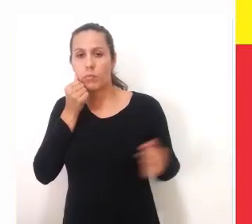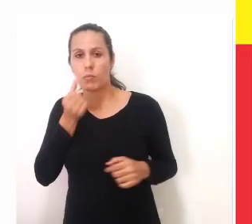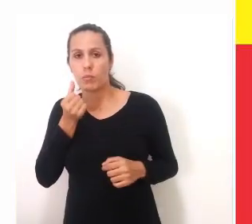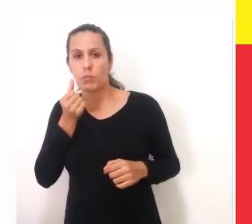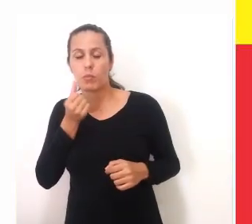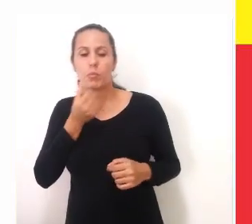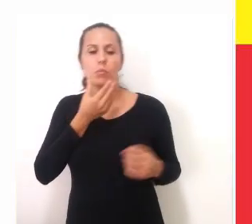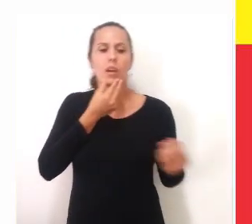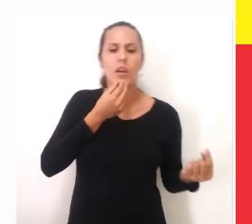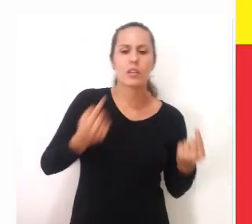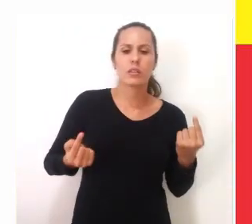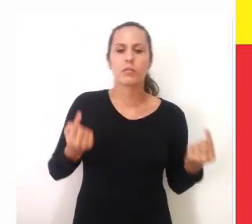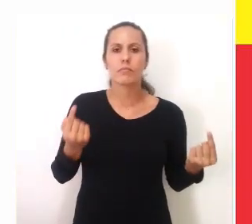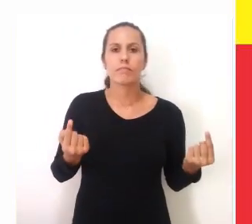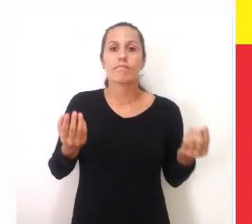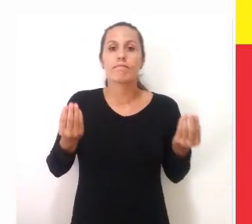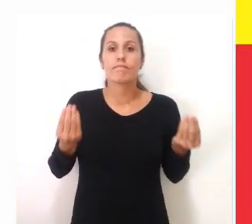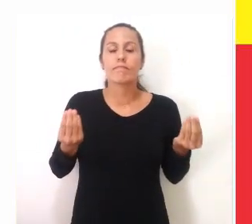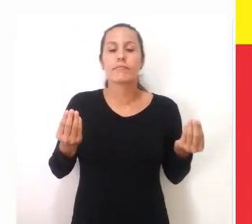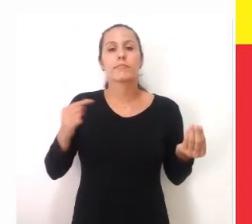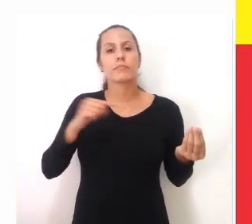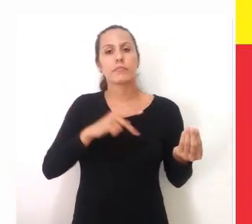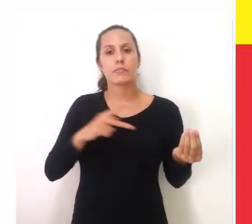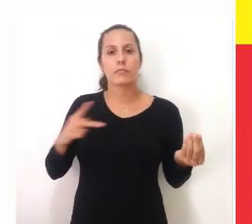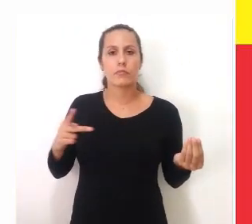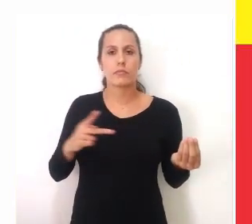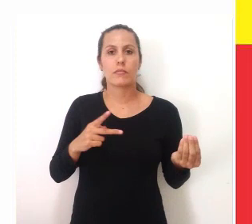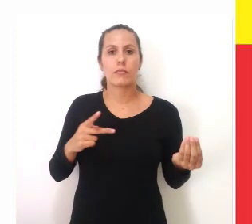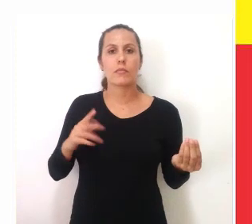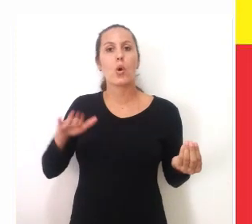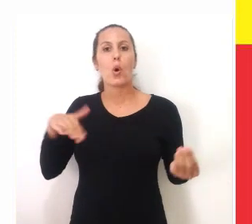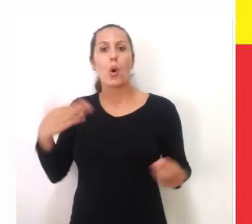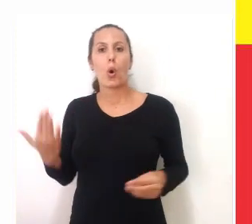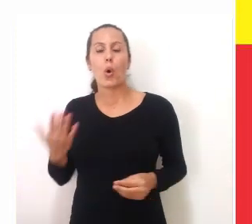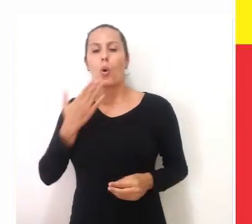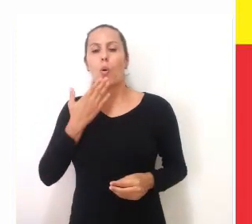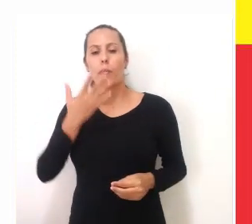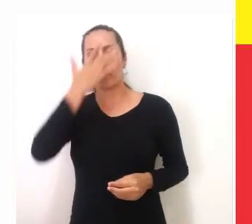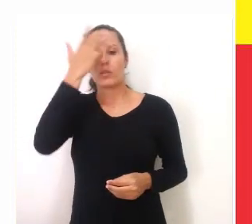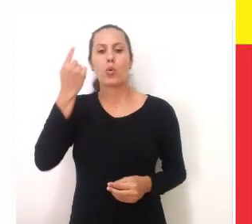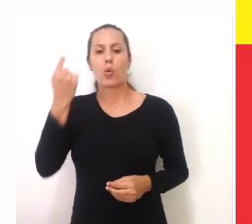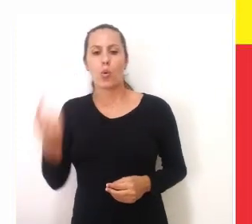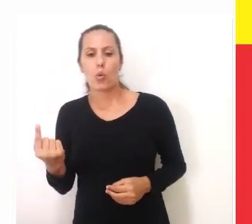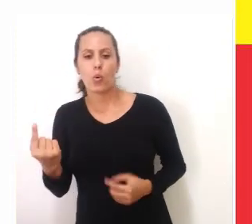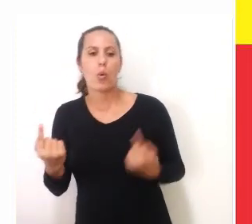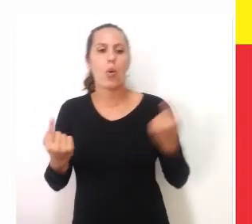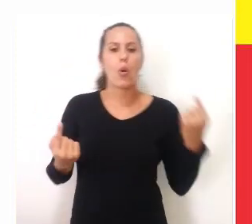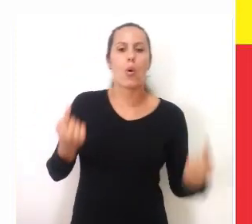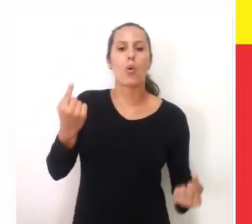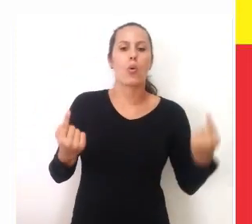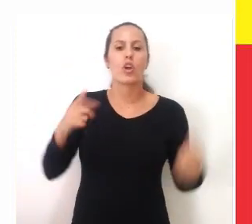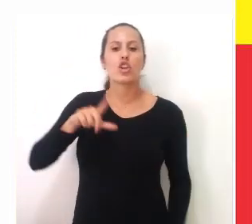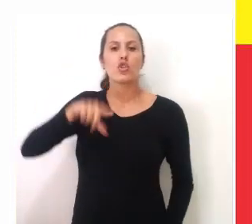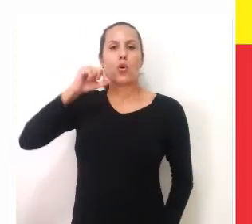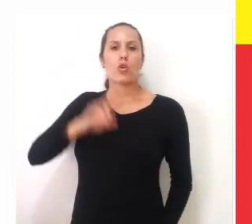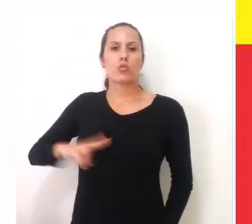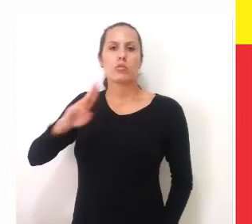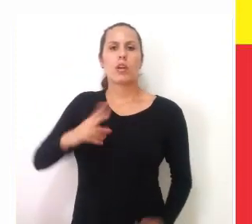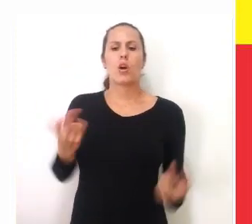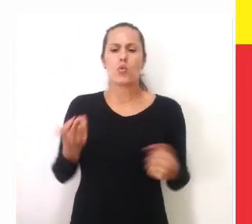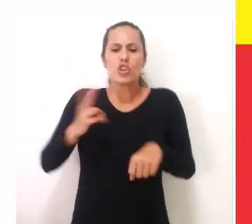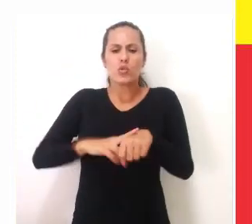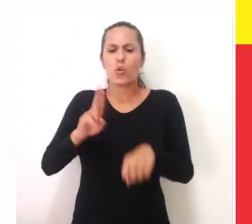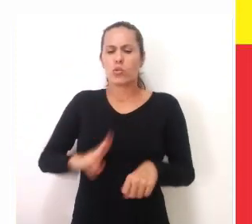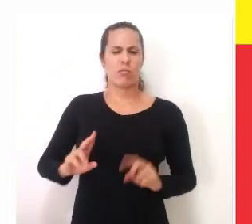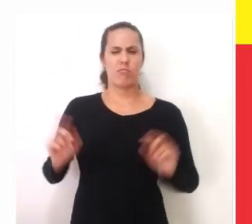um por relação, ou a menina ou a um menino, nunca os dois. Vantagem, é o tipo de método, veja